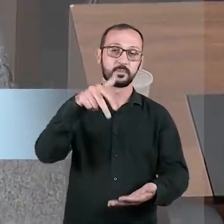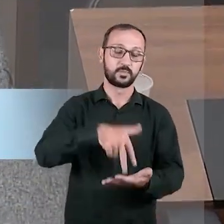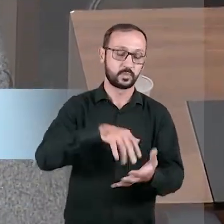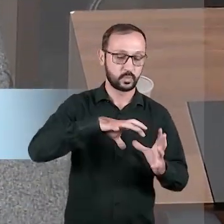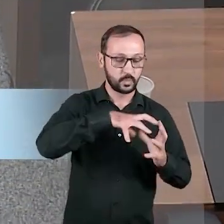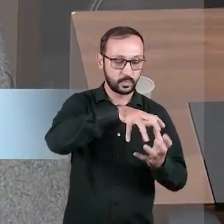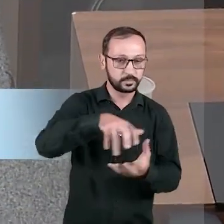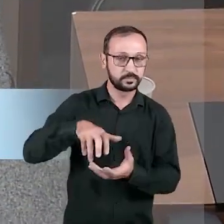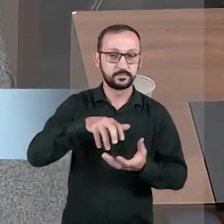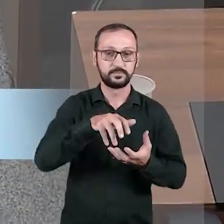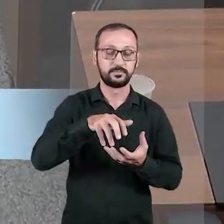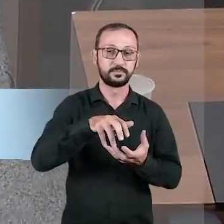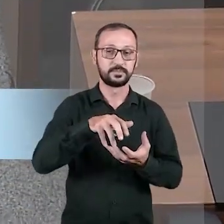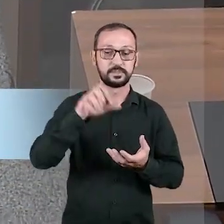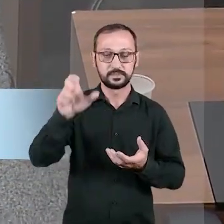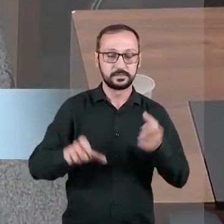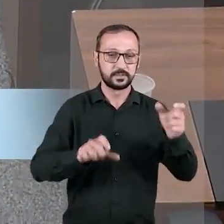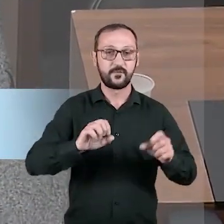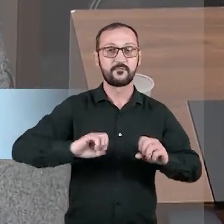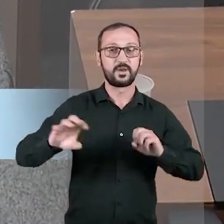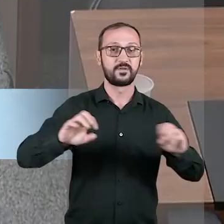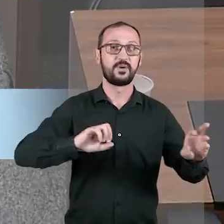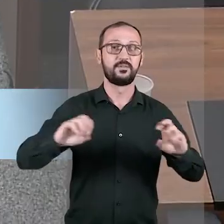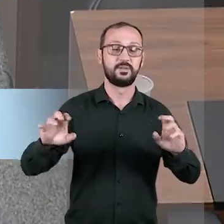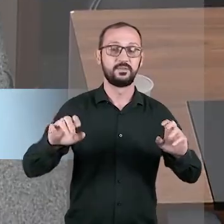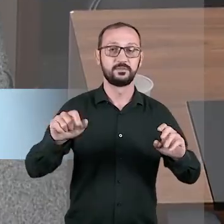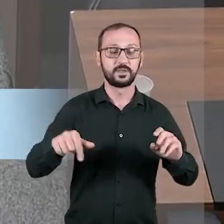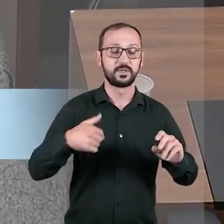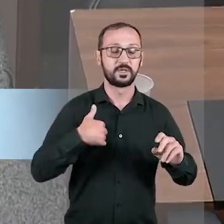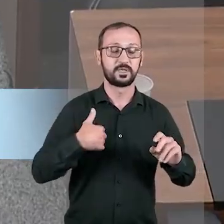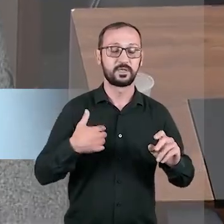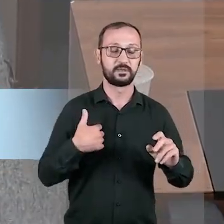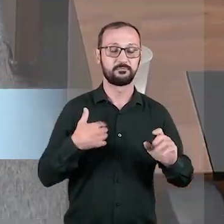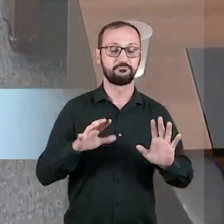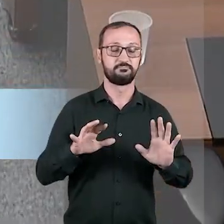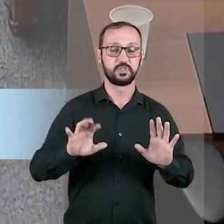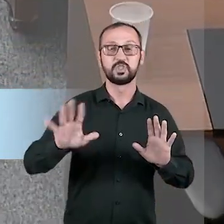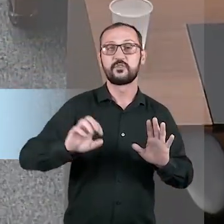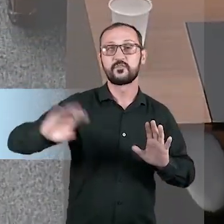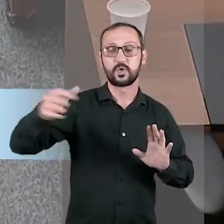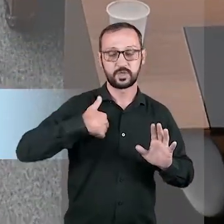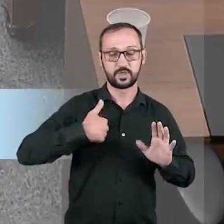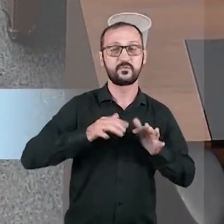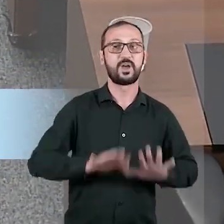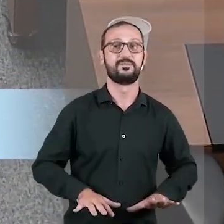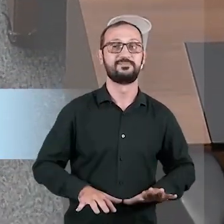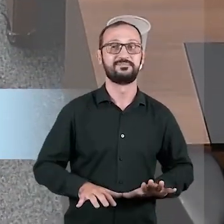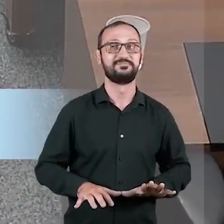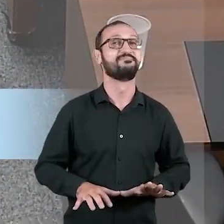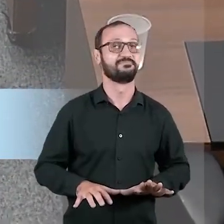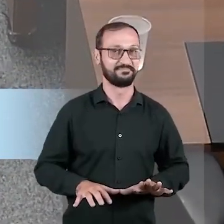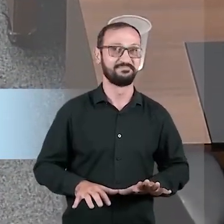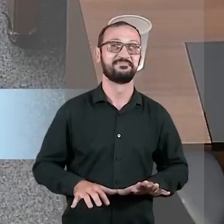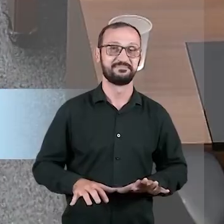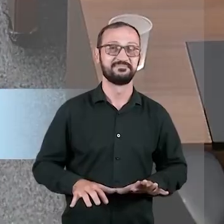coloca no mundo, mesmo que o outro vá, ele não é você que está indo. Ele foi e você ficou.